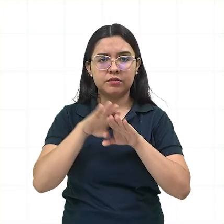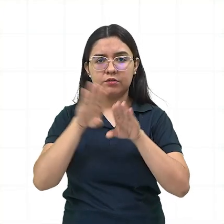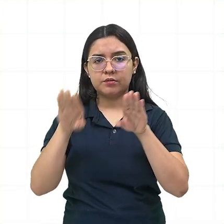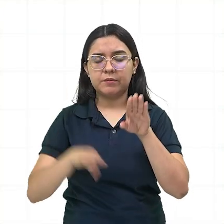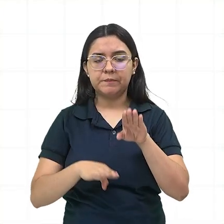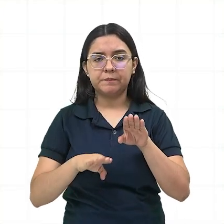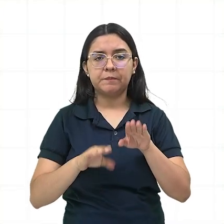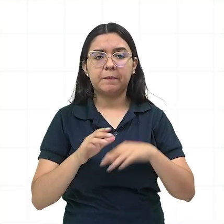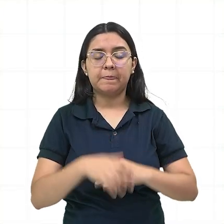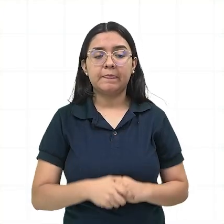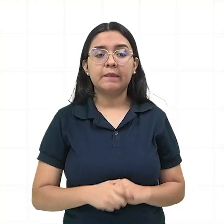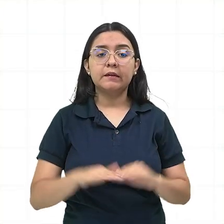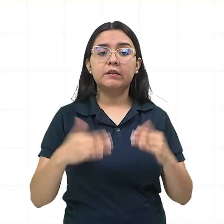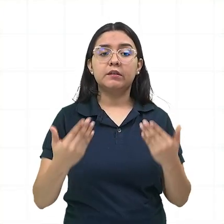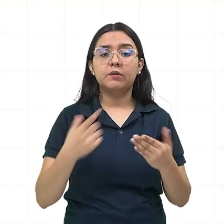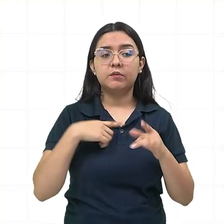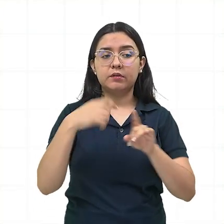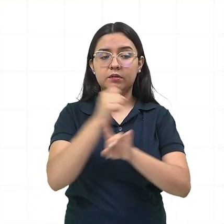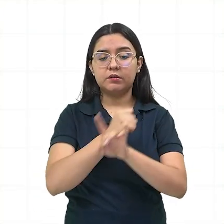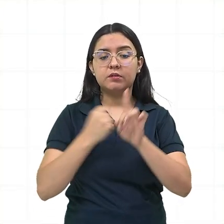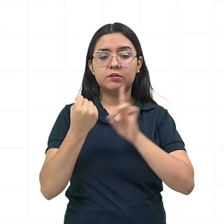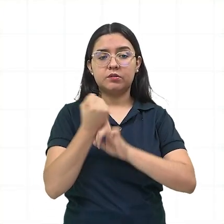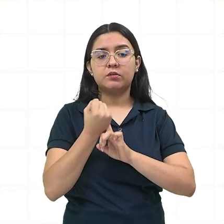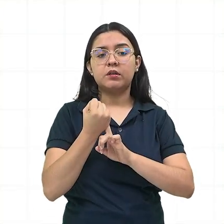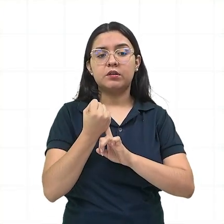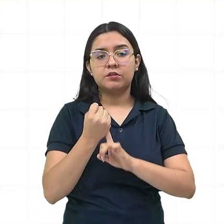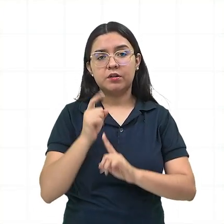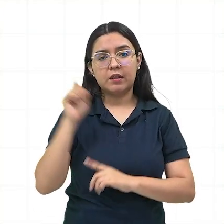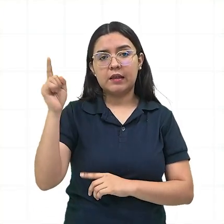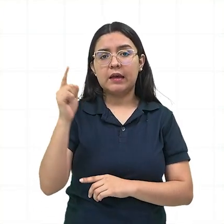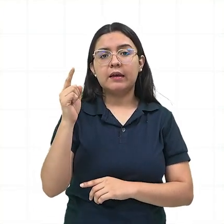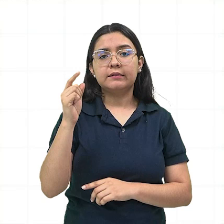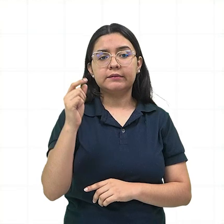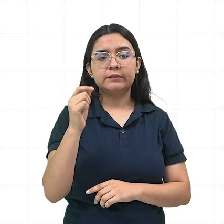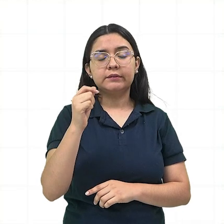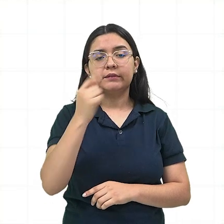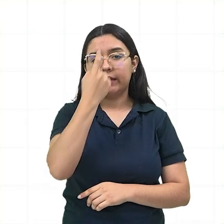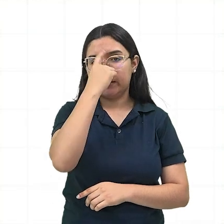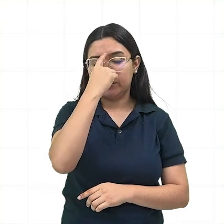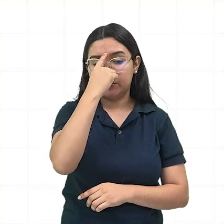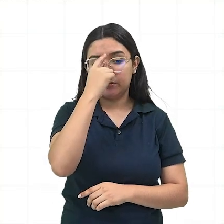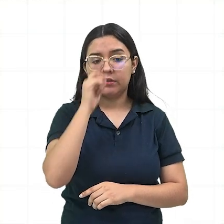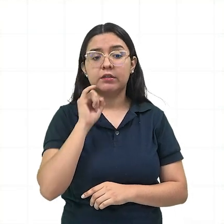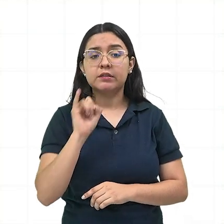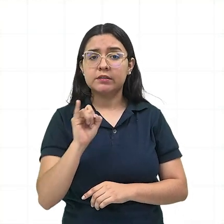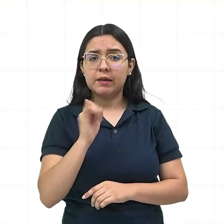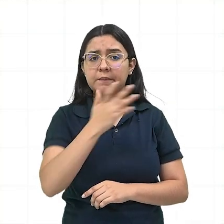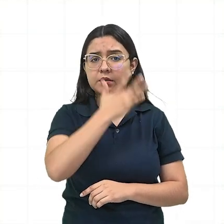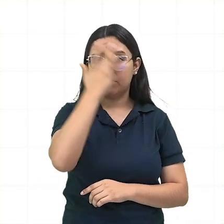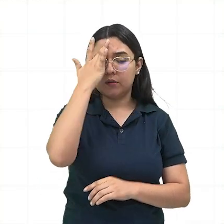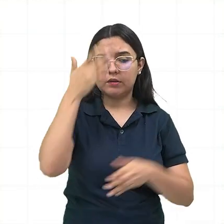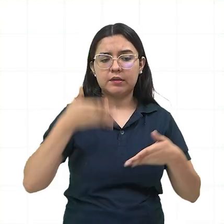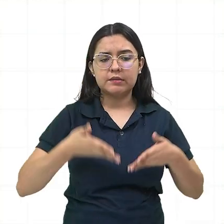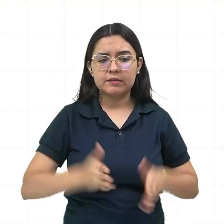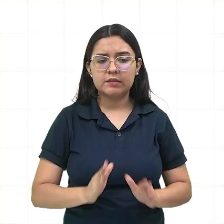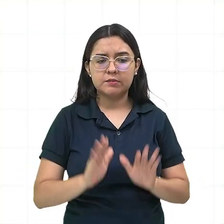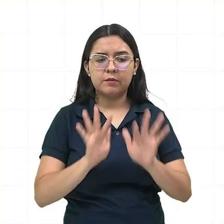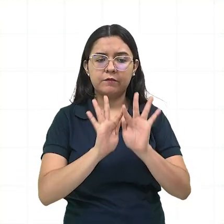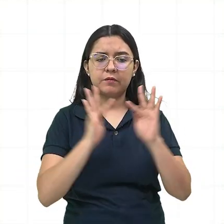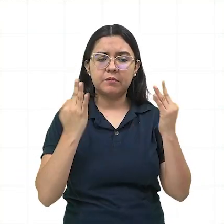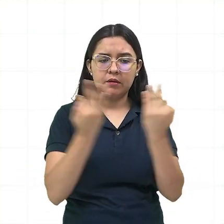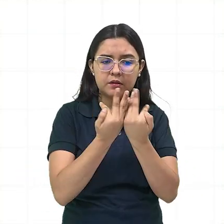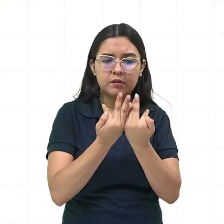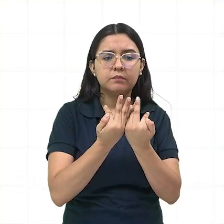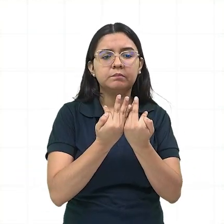na sociedade hindu, lá na Índia, quem nascesse numa situação mais